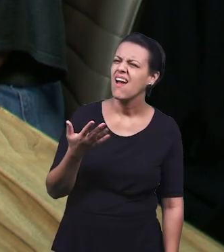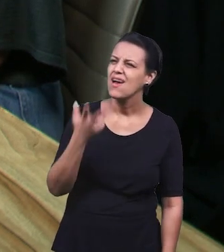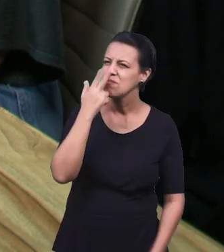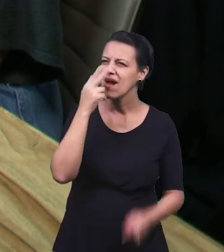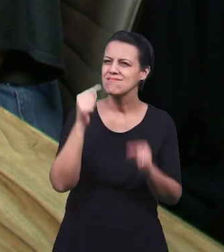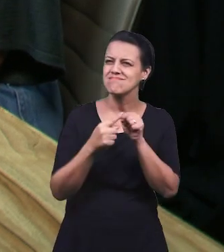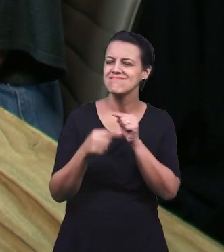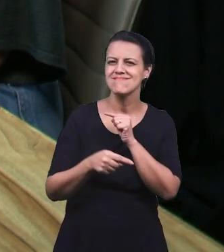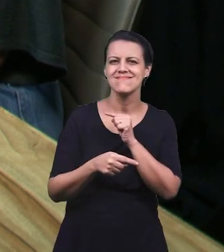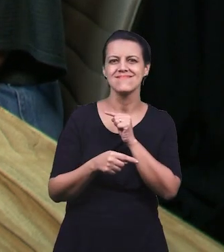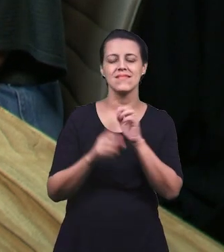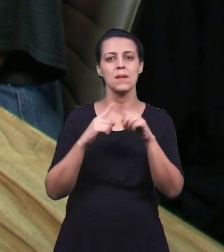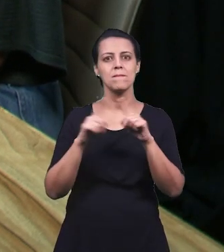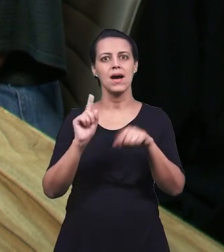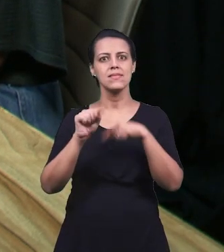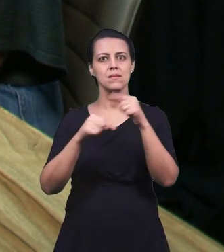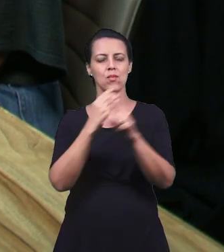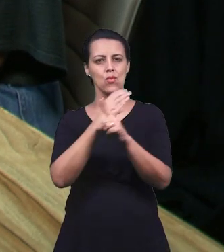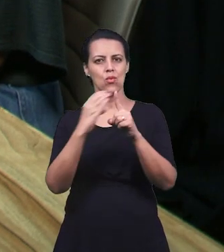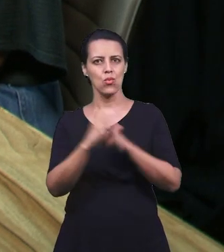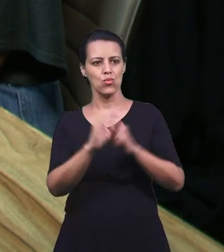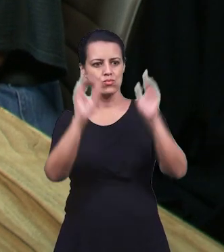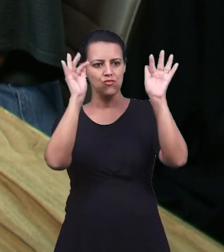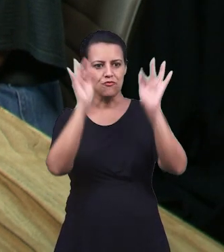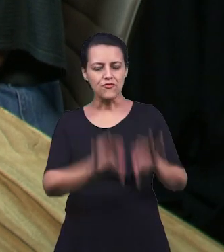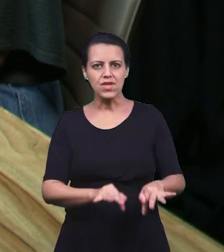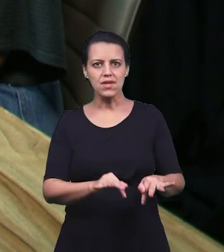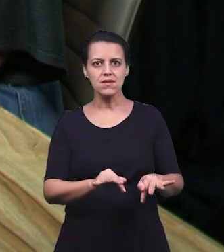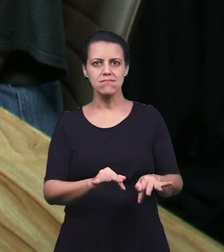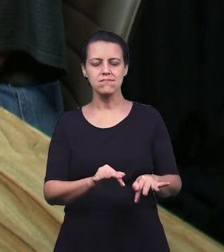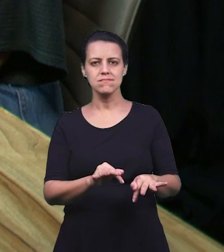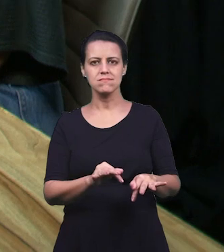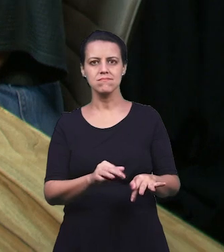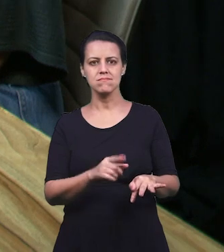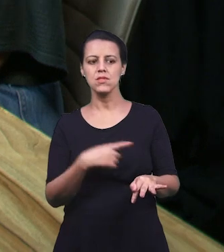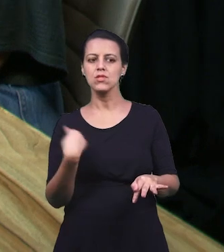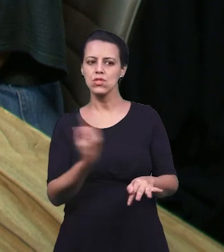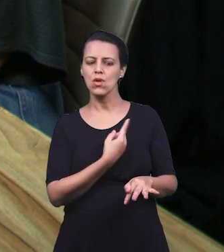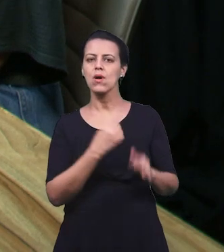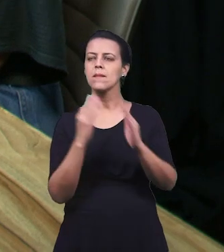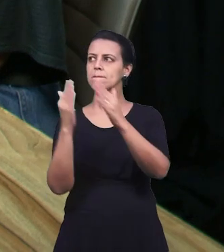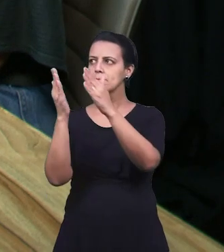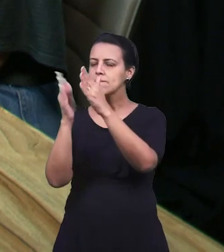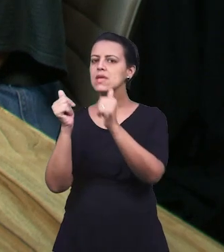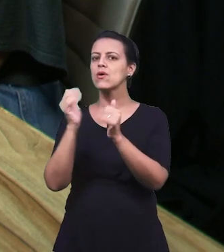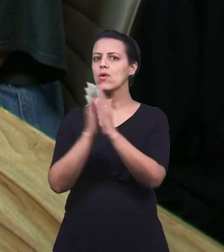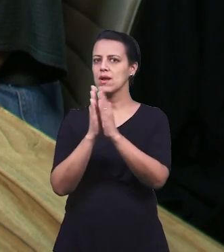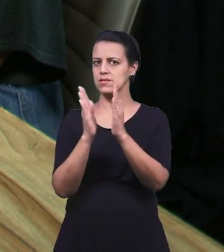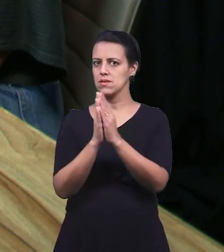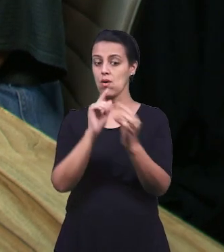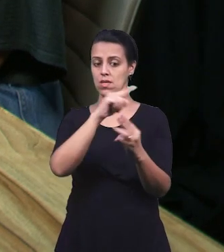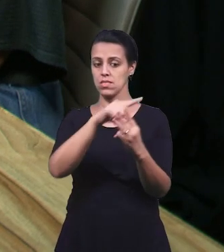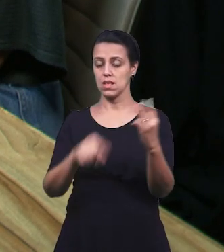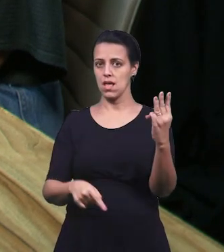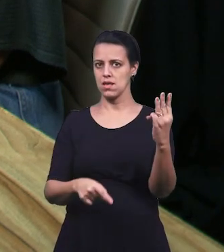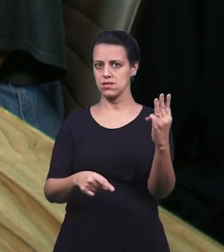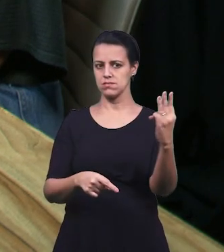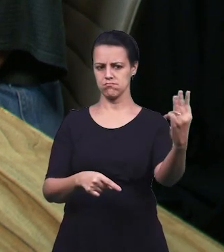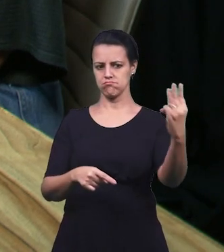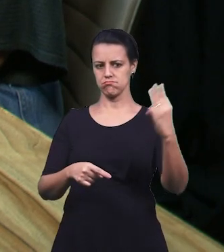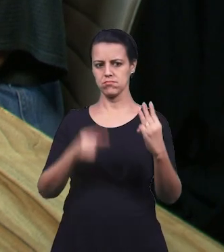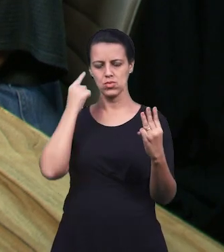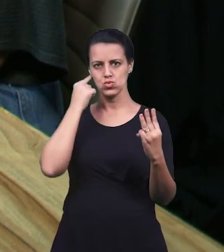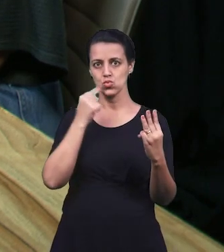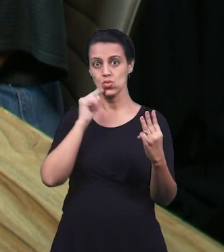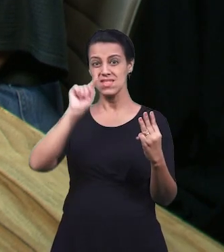sentido. Mas no final a gente pediu oração, elas foram 3 no primeiro dia. No segundo dia, no